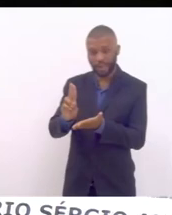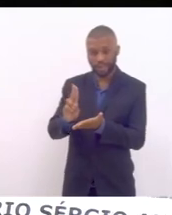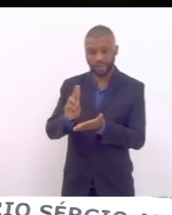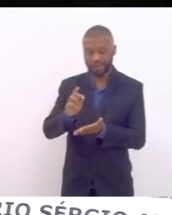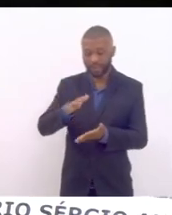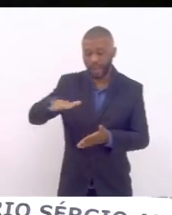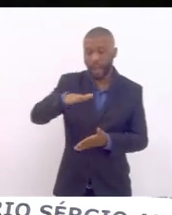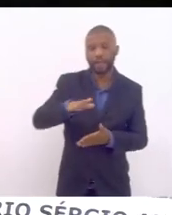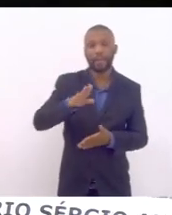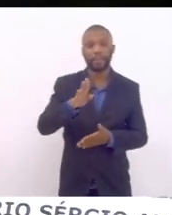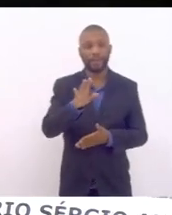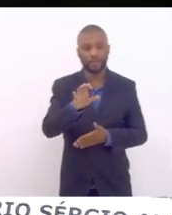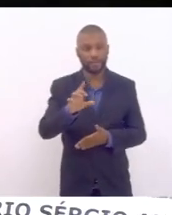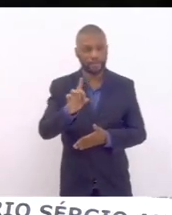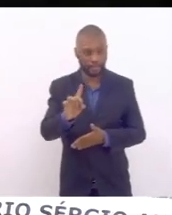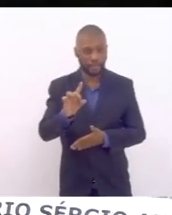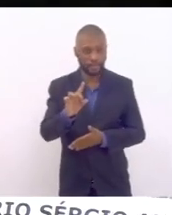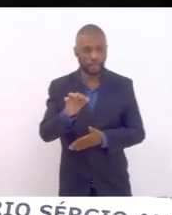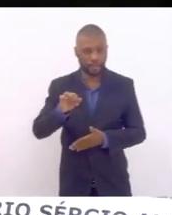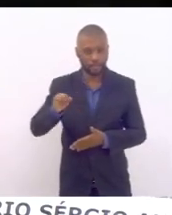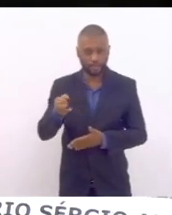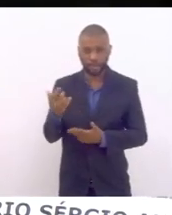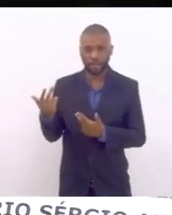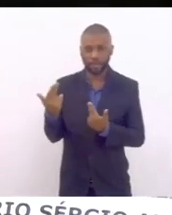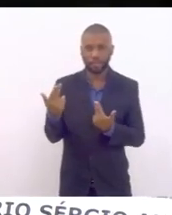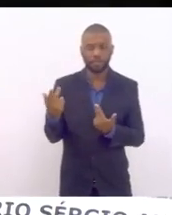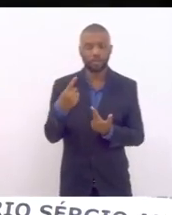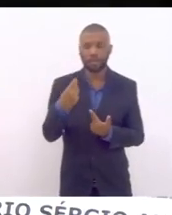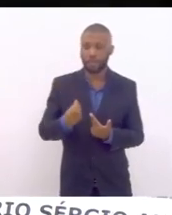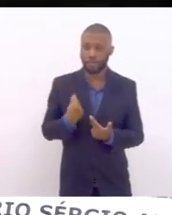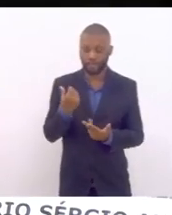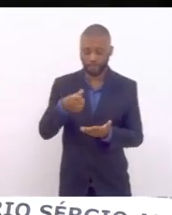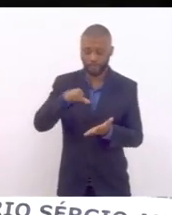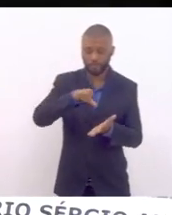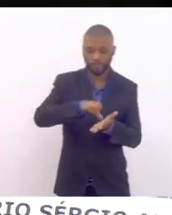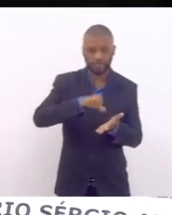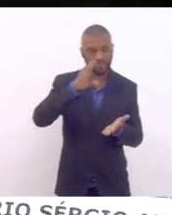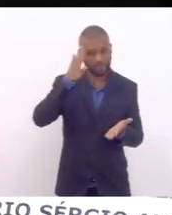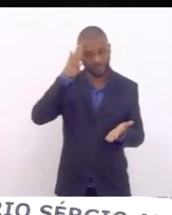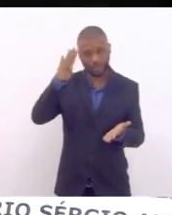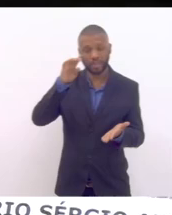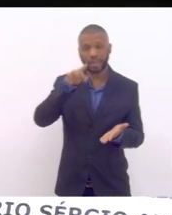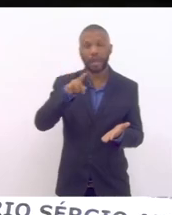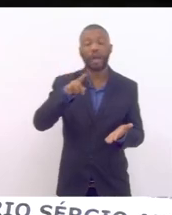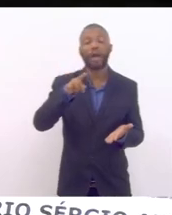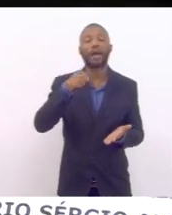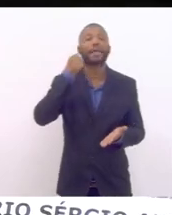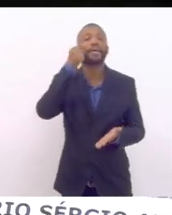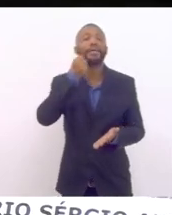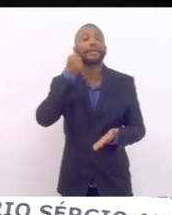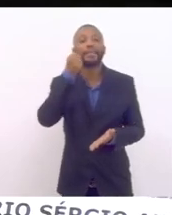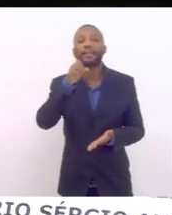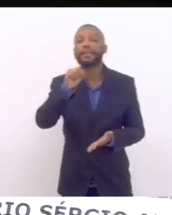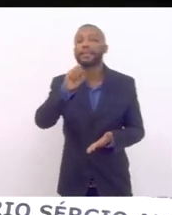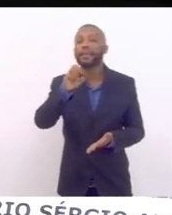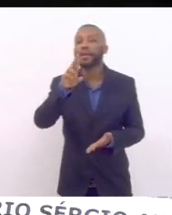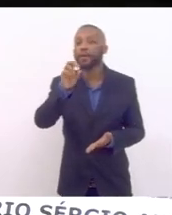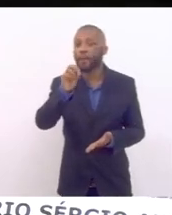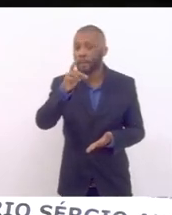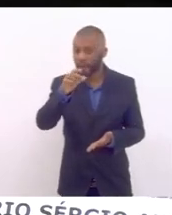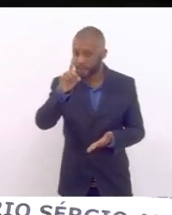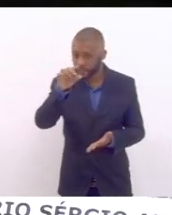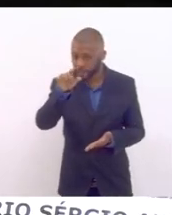Baixada Fluminense Estamos presente no nosso campo primeiro campo do campus de Seropédica mas estamos